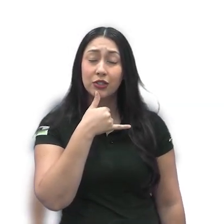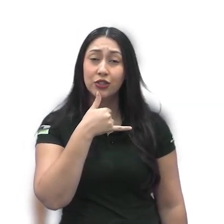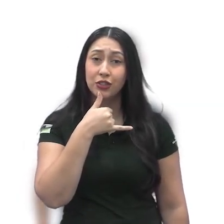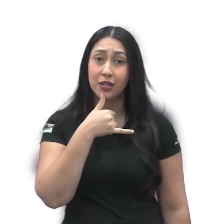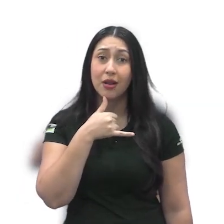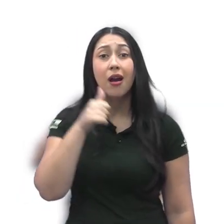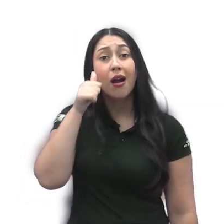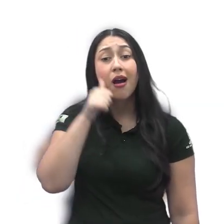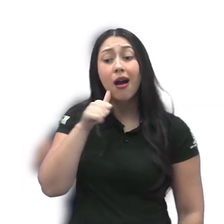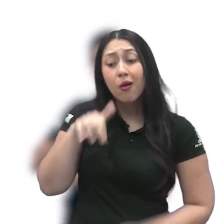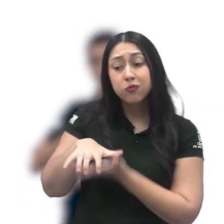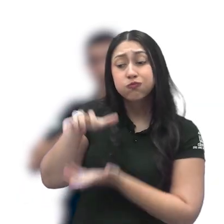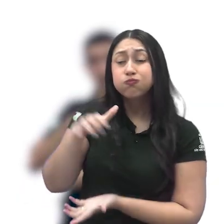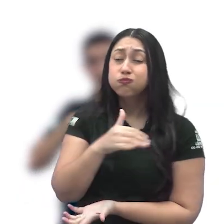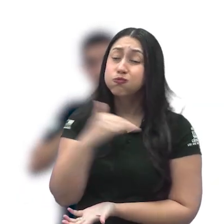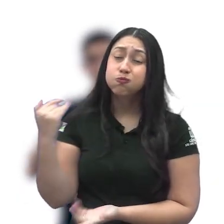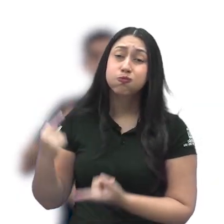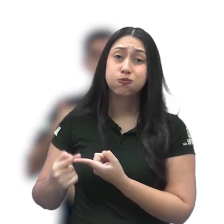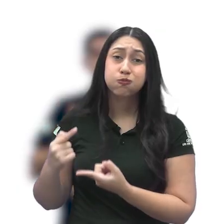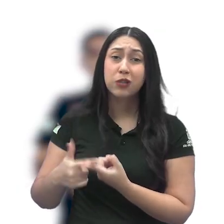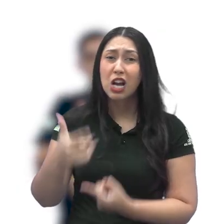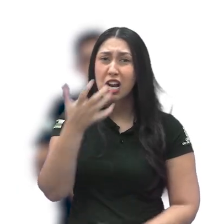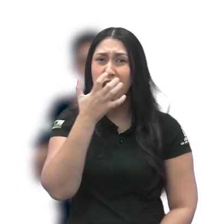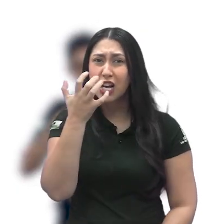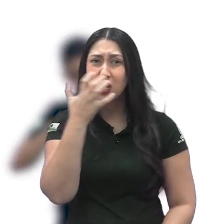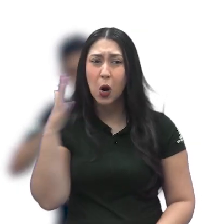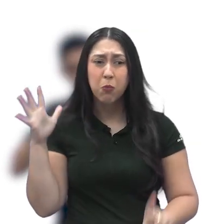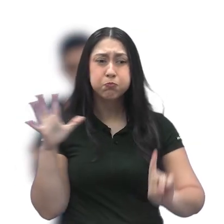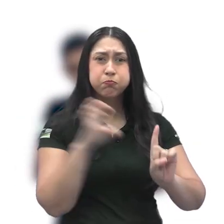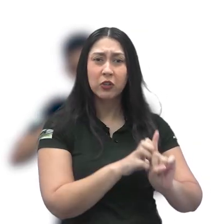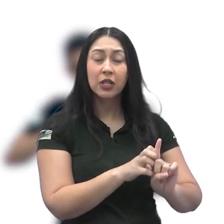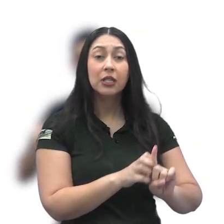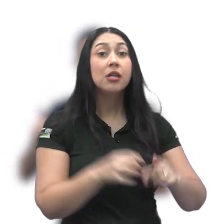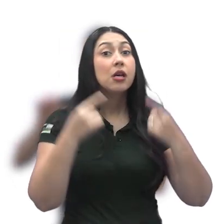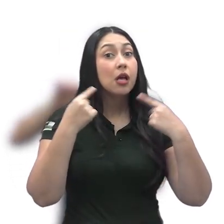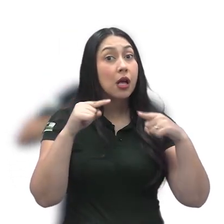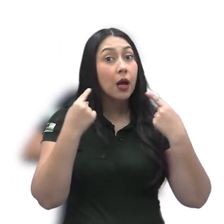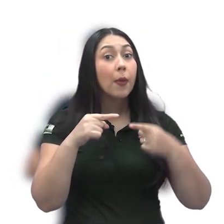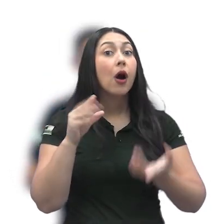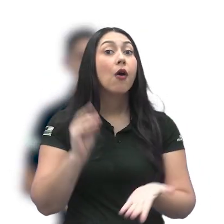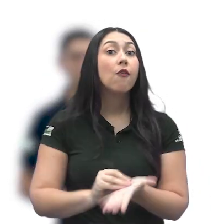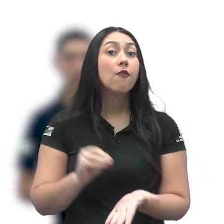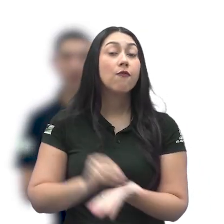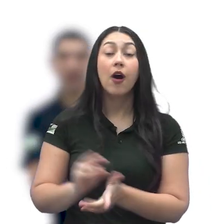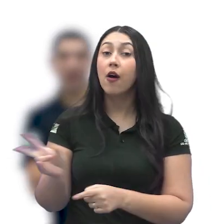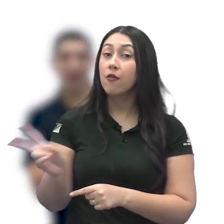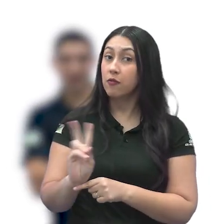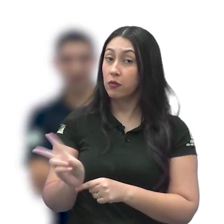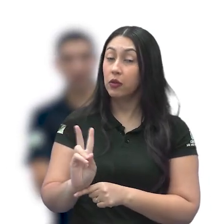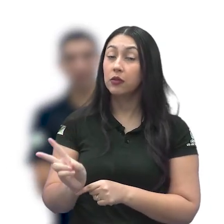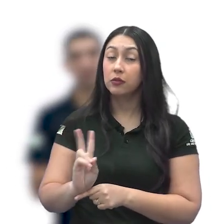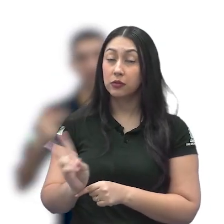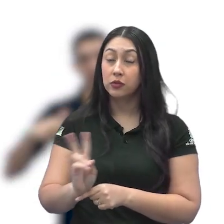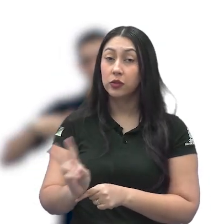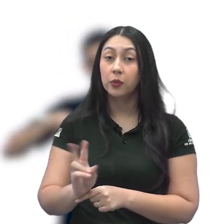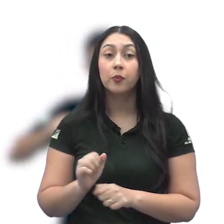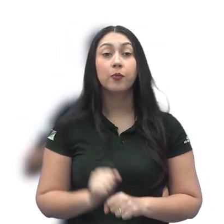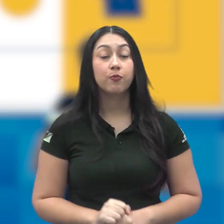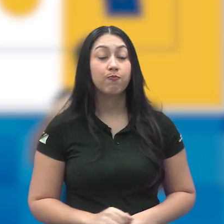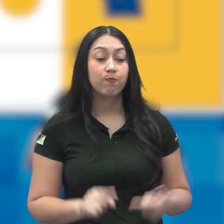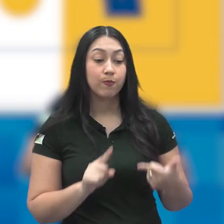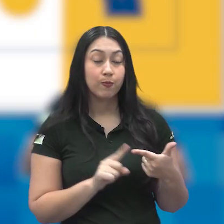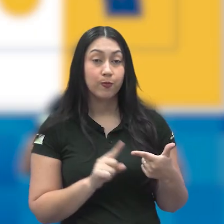a morte da idosa atacada por pitbulls na cidade e criticou a falta de fiscalização do poder